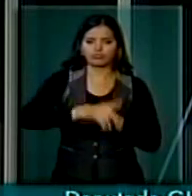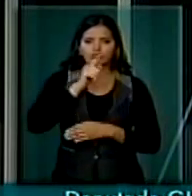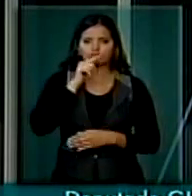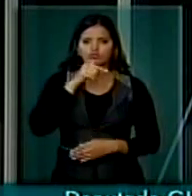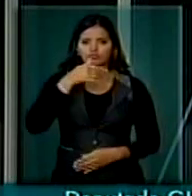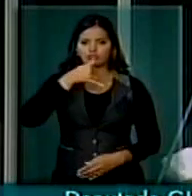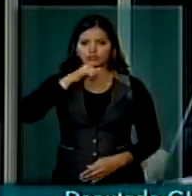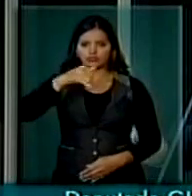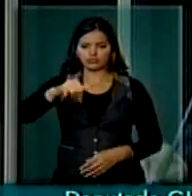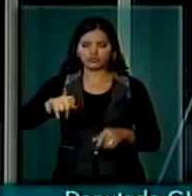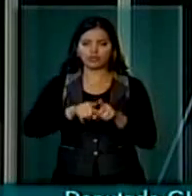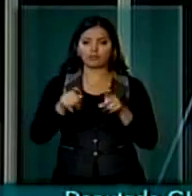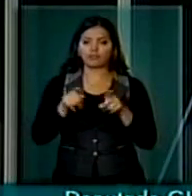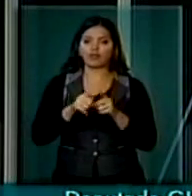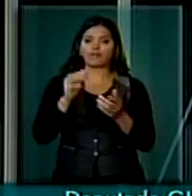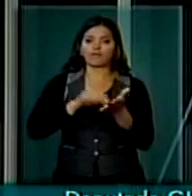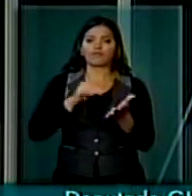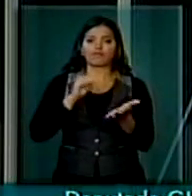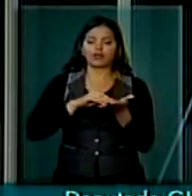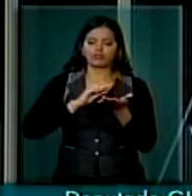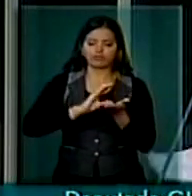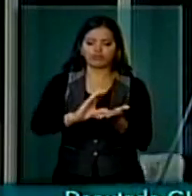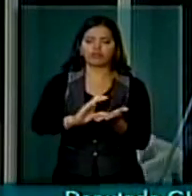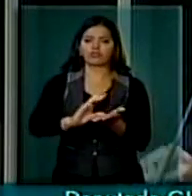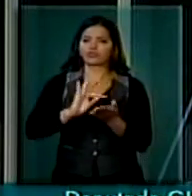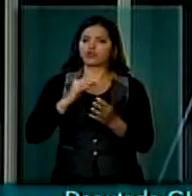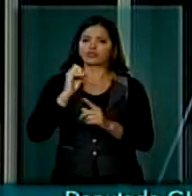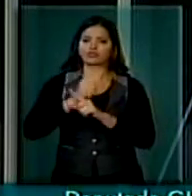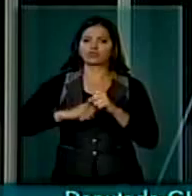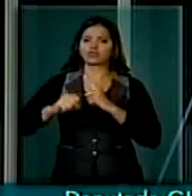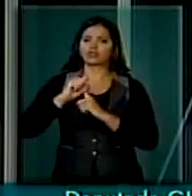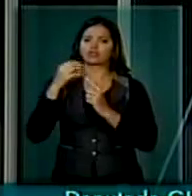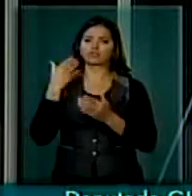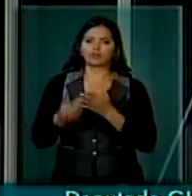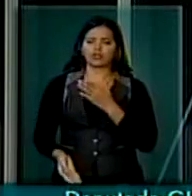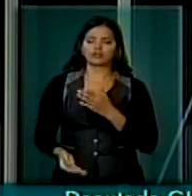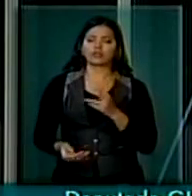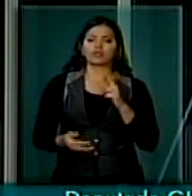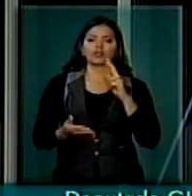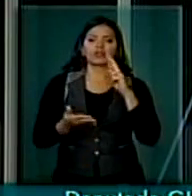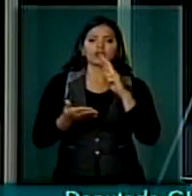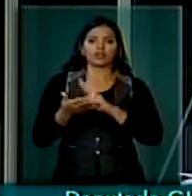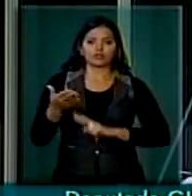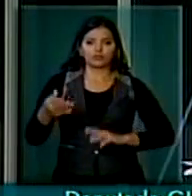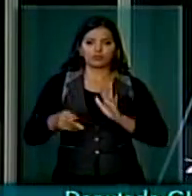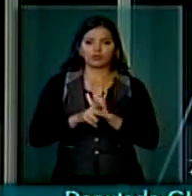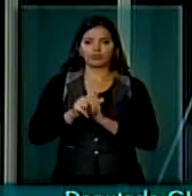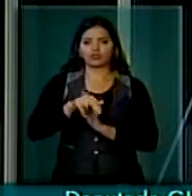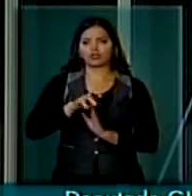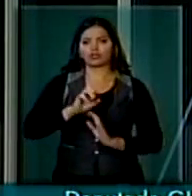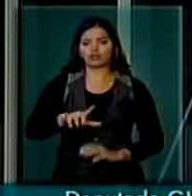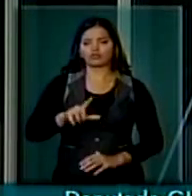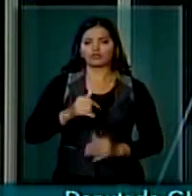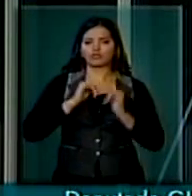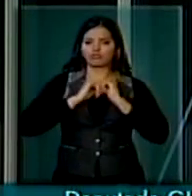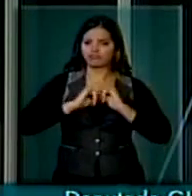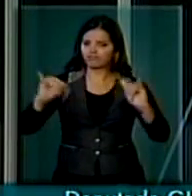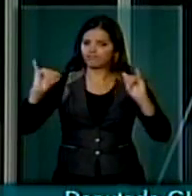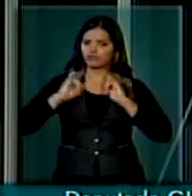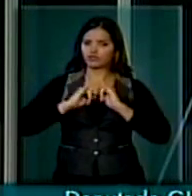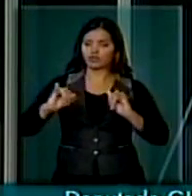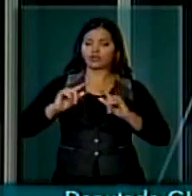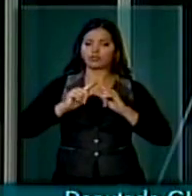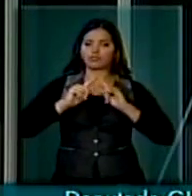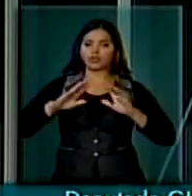decorrente desta falta de investimentos. Esse relatório da ANEEL foi já tornado público, mas